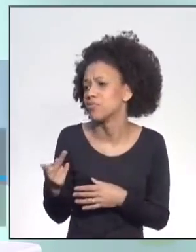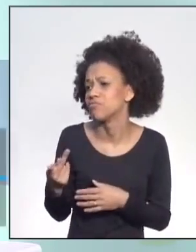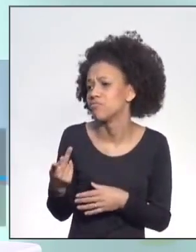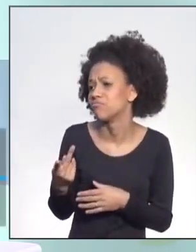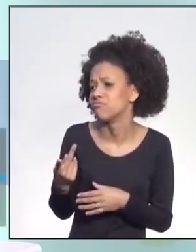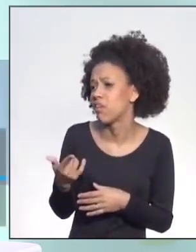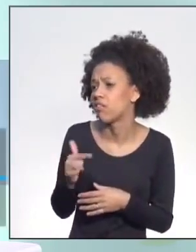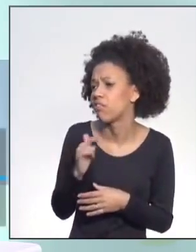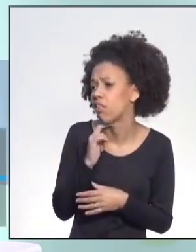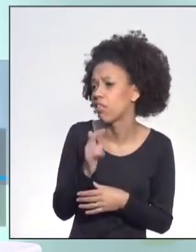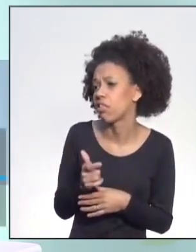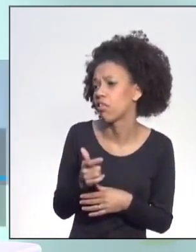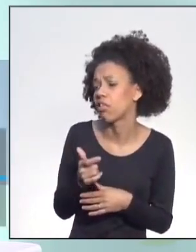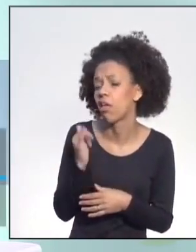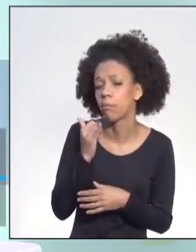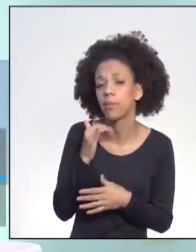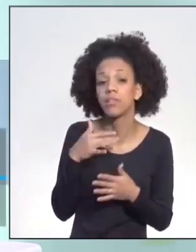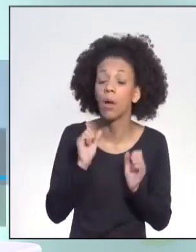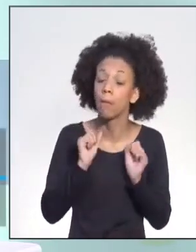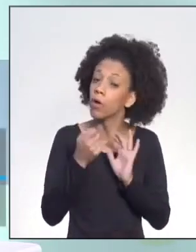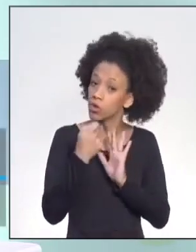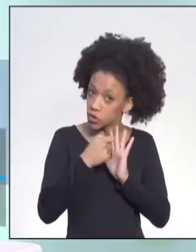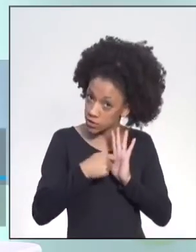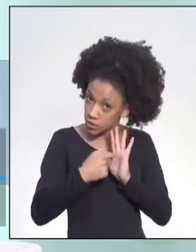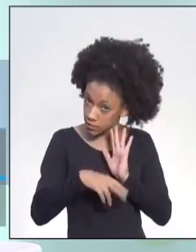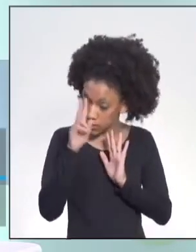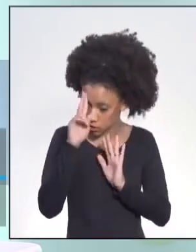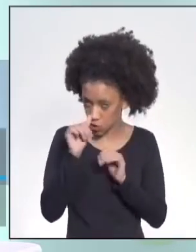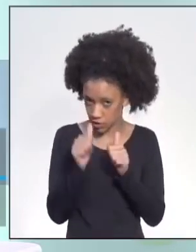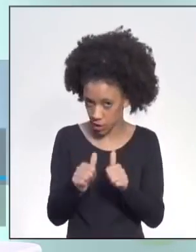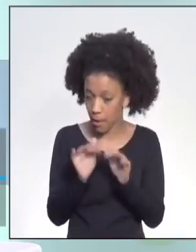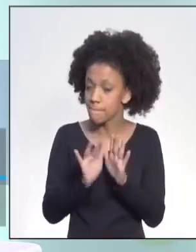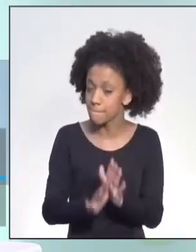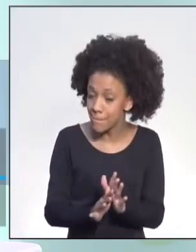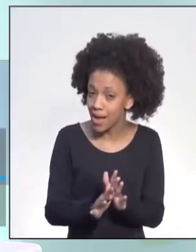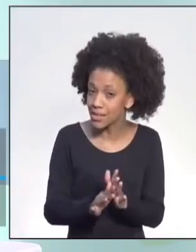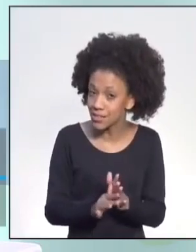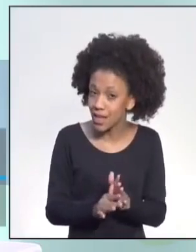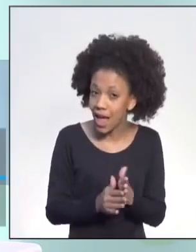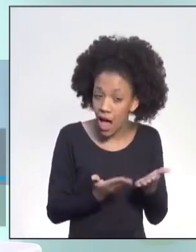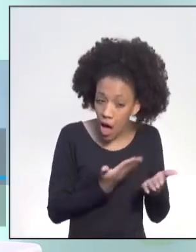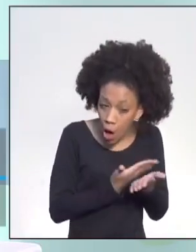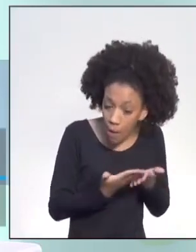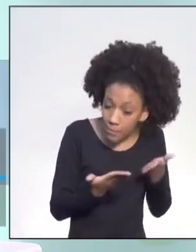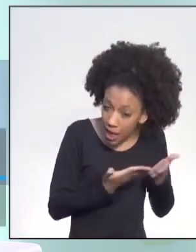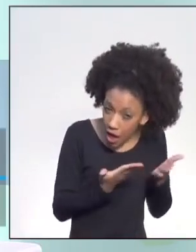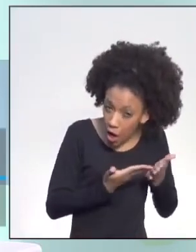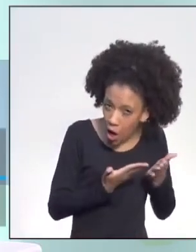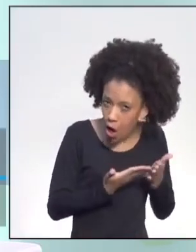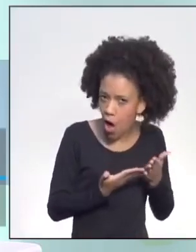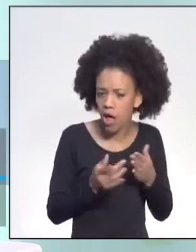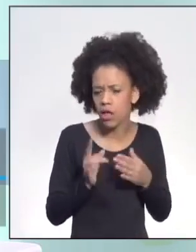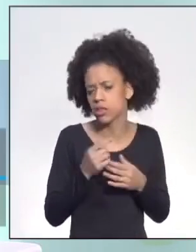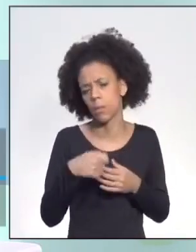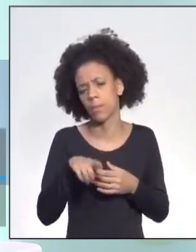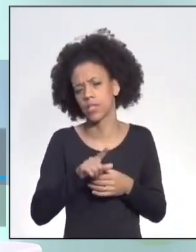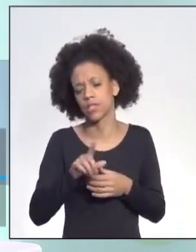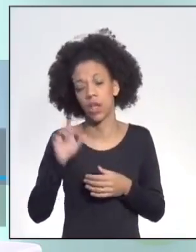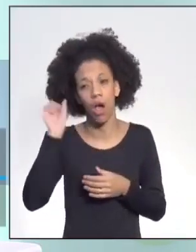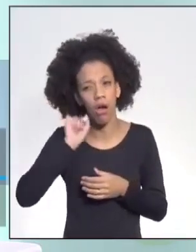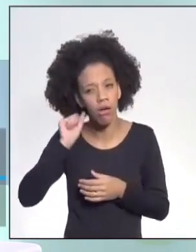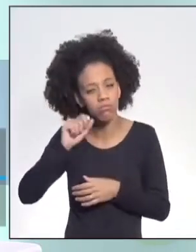para contar a história. Então, vocês podem escrever essa história, está bem? Mas, a princípio, não precisa escrever. Contem a história que vocês vão